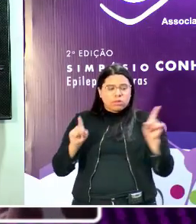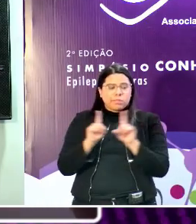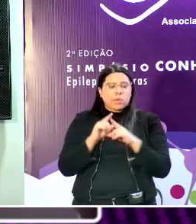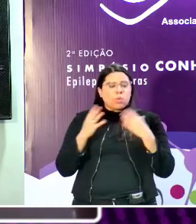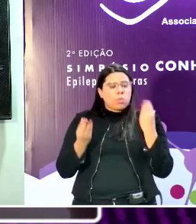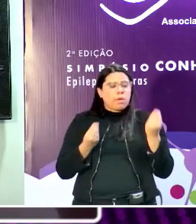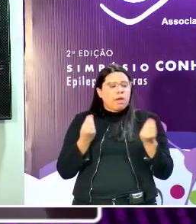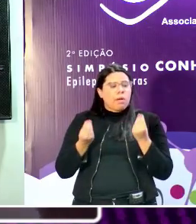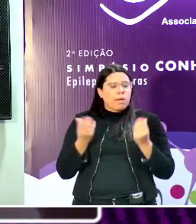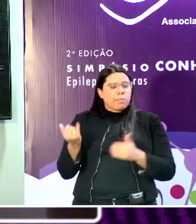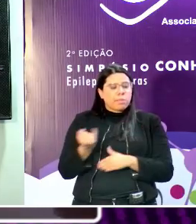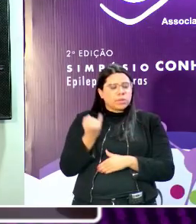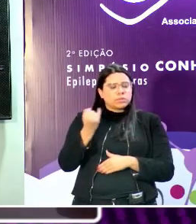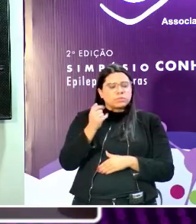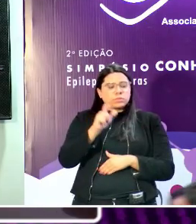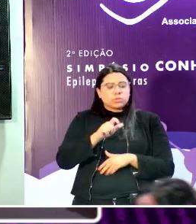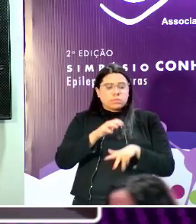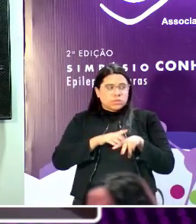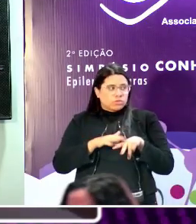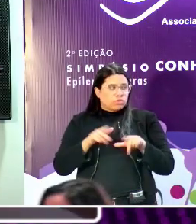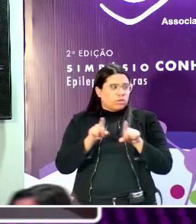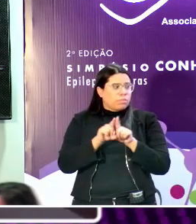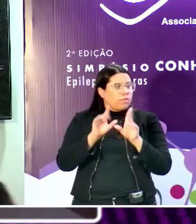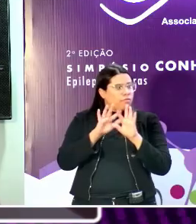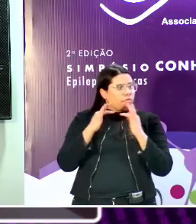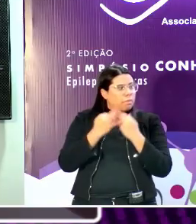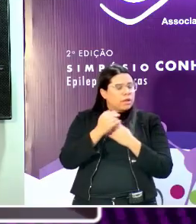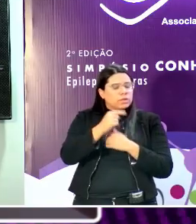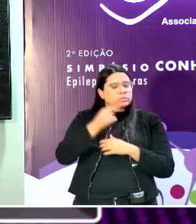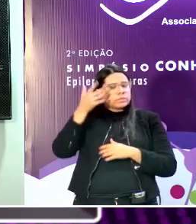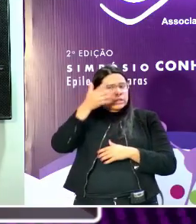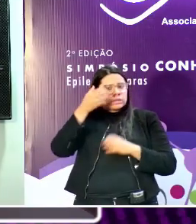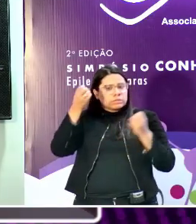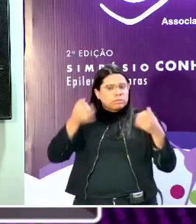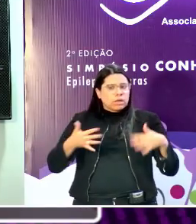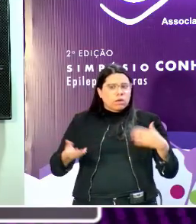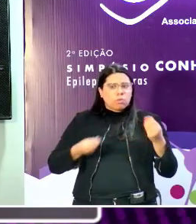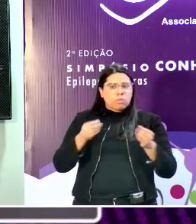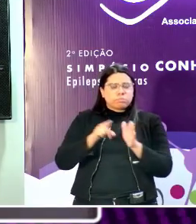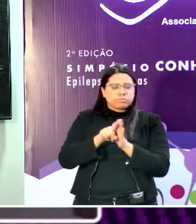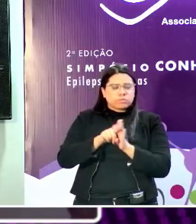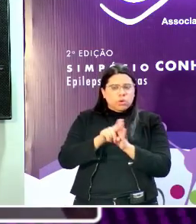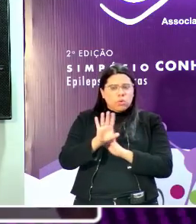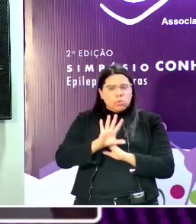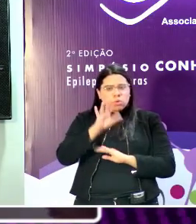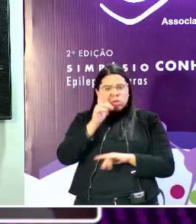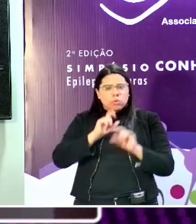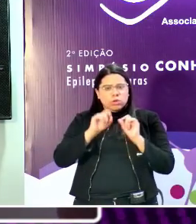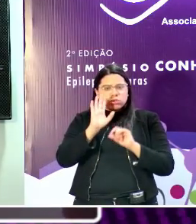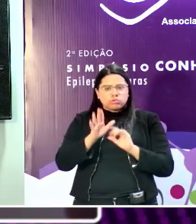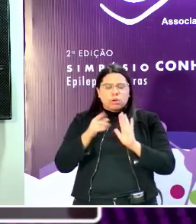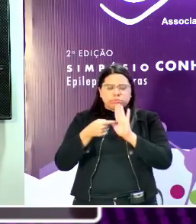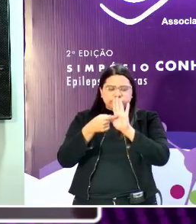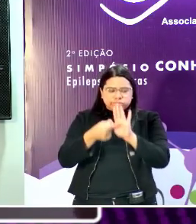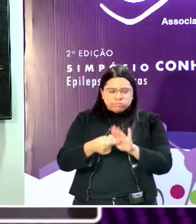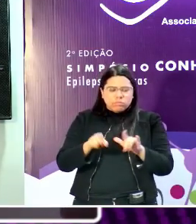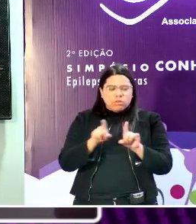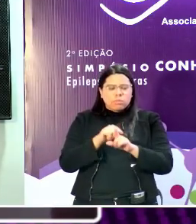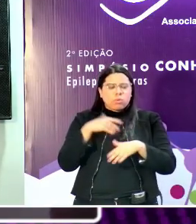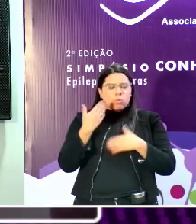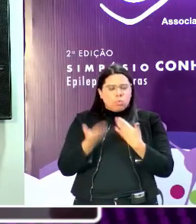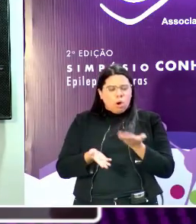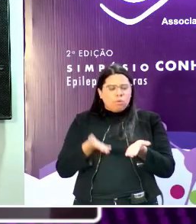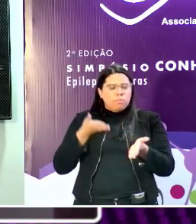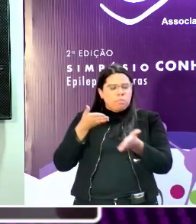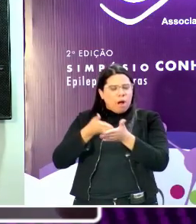e famílias? Esse painel nos convida a compreender como essas pesquisas acontecem, o que já avançamos e quais as